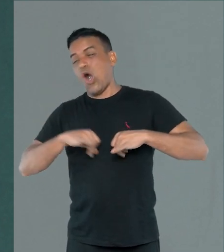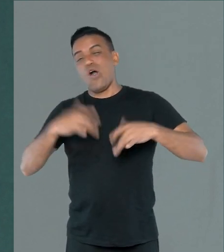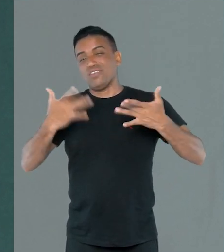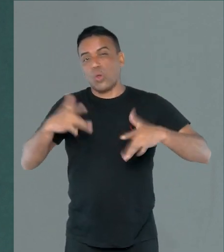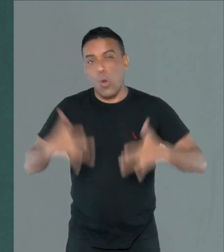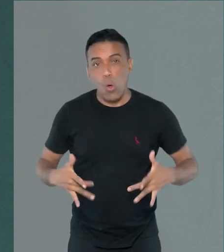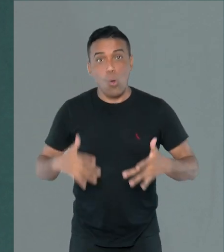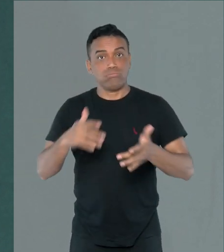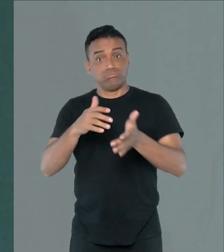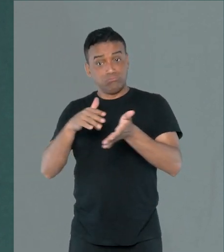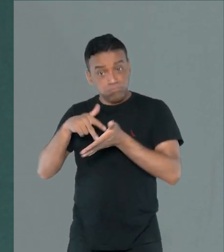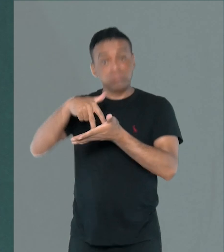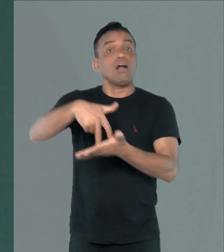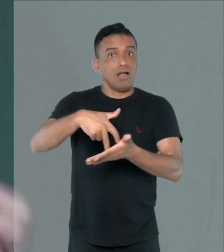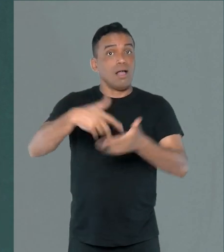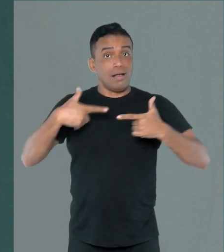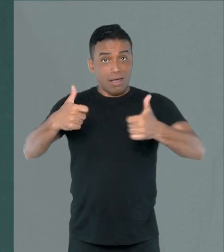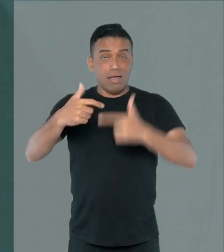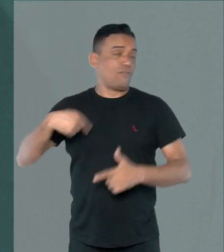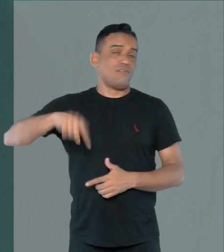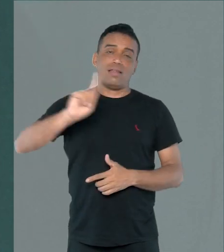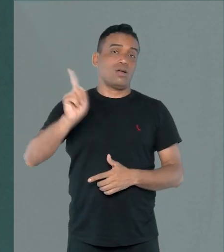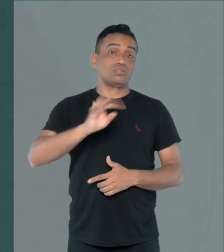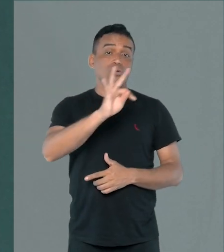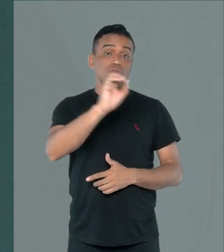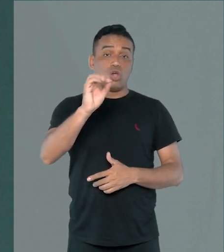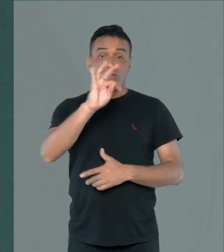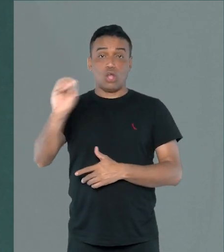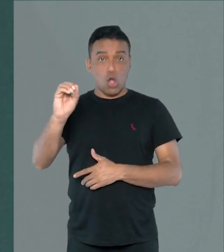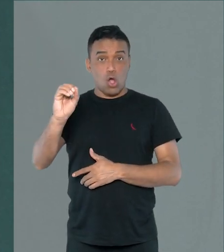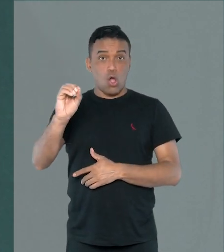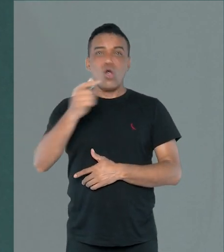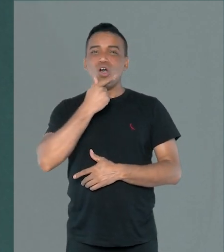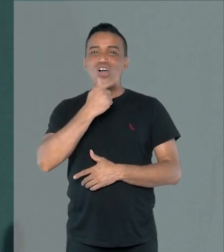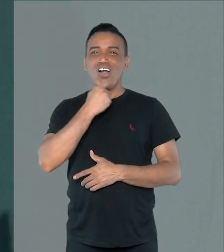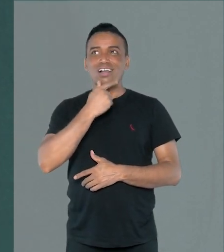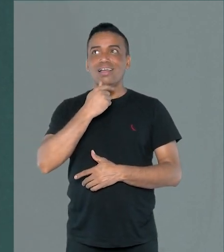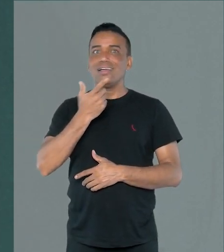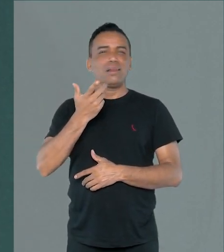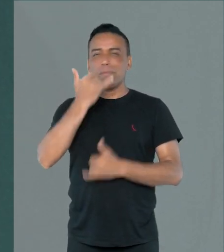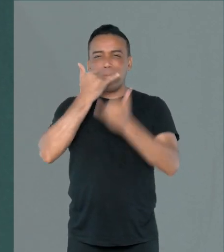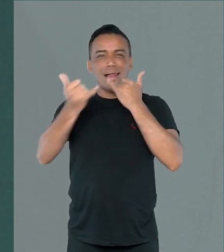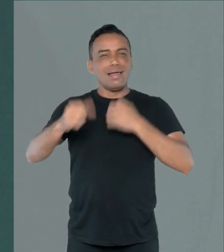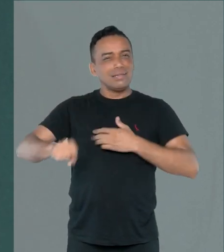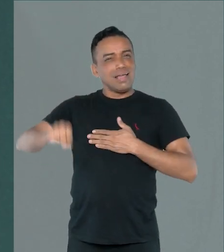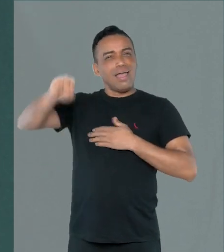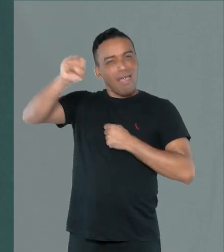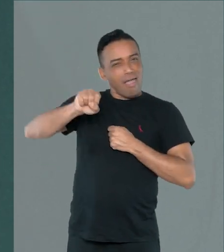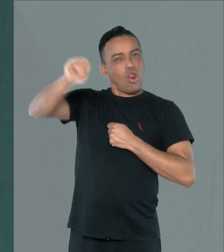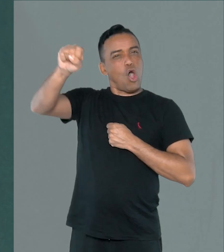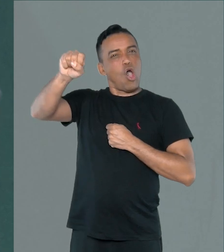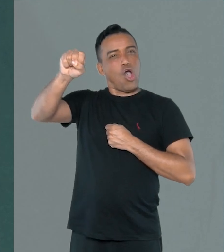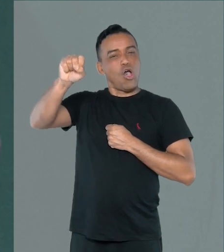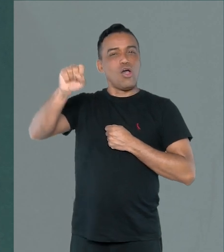Mas o nosso bizarro Totó, esse se comporta realmente como um herói desses seriados que a gente vê na guerra